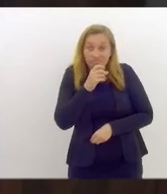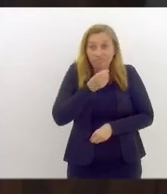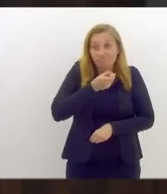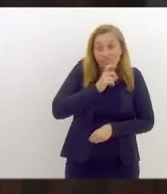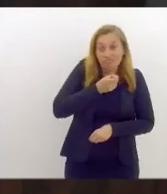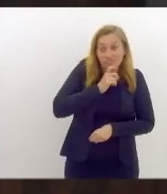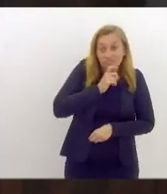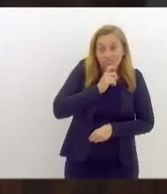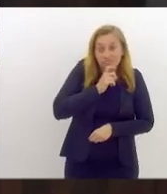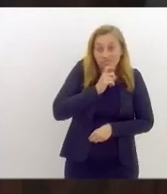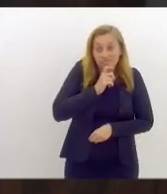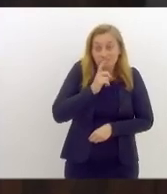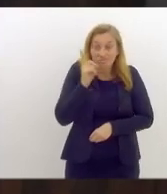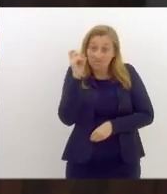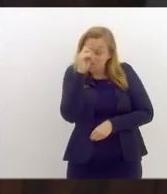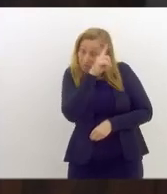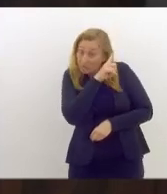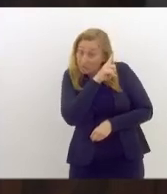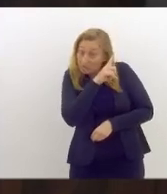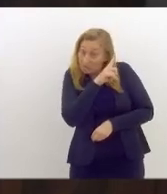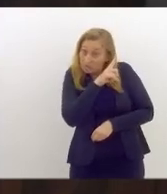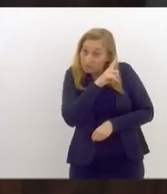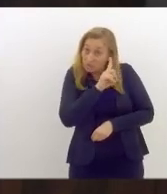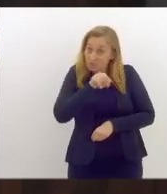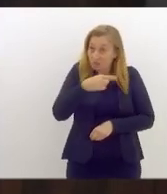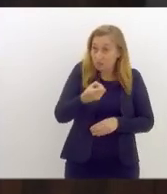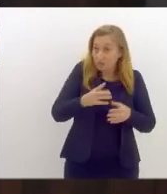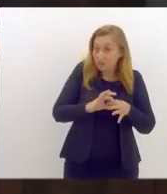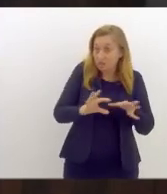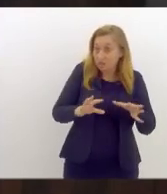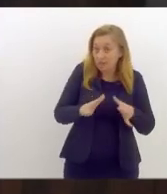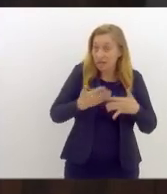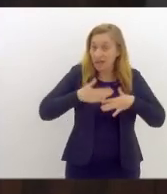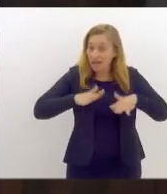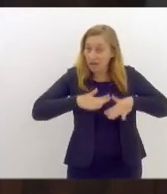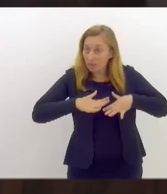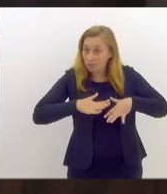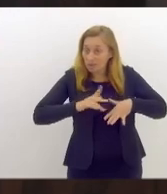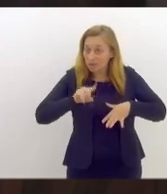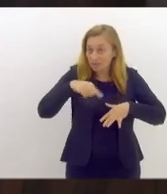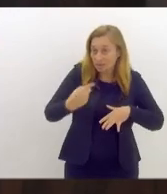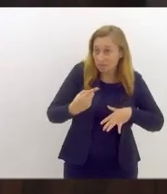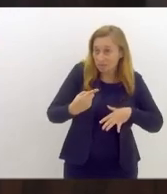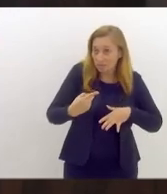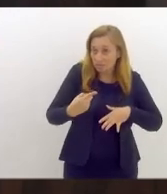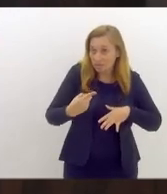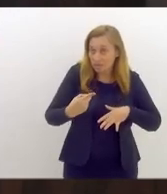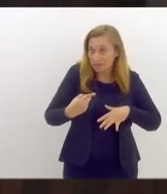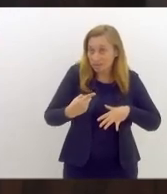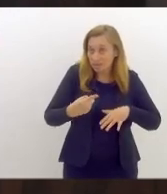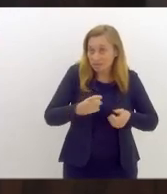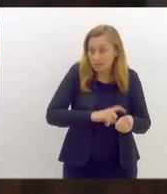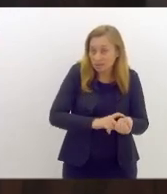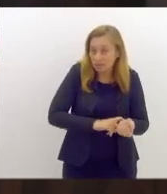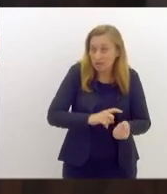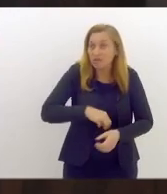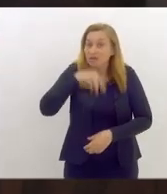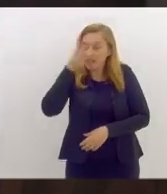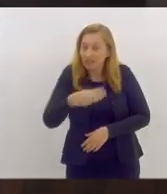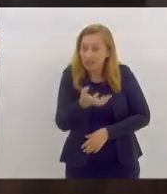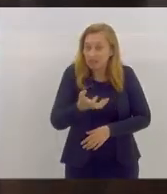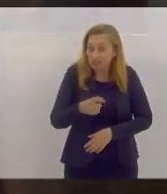aperta daí afrouxa sossega e depois dizem quieta que ela quer da gente